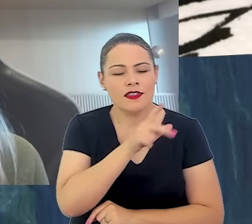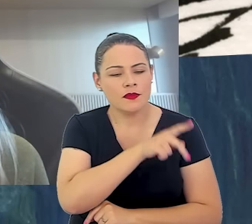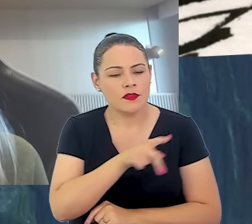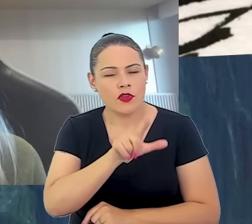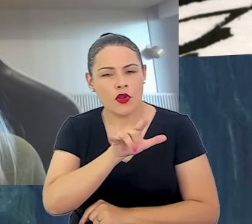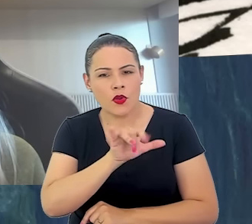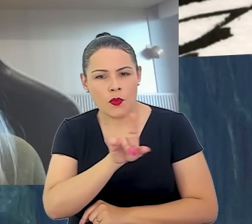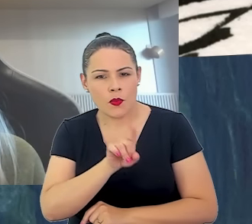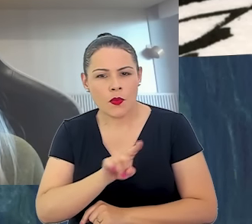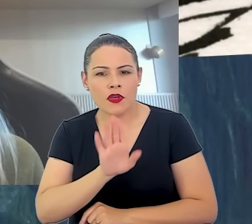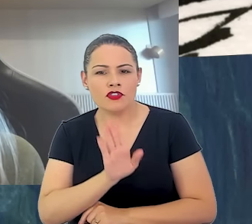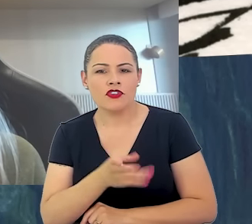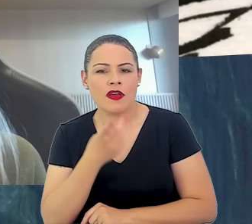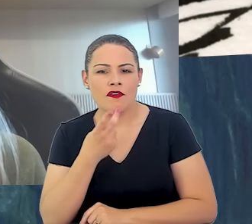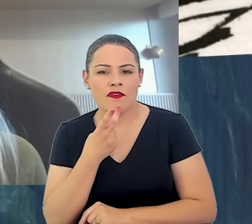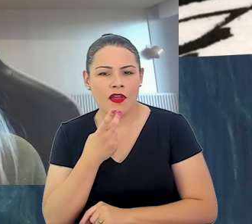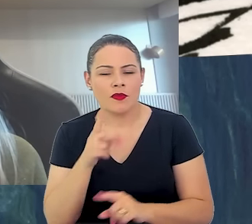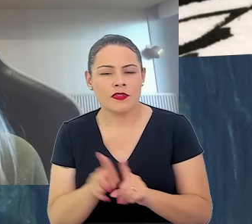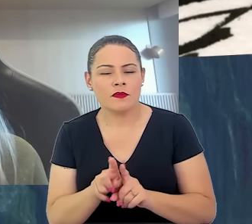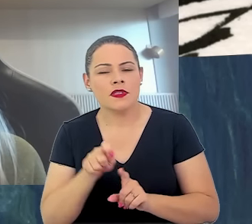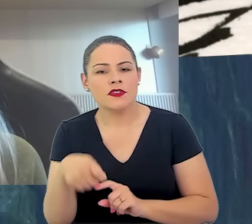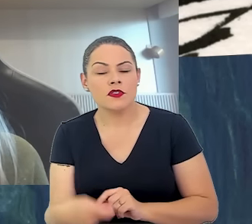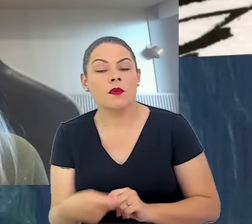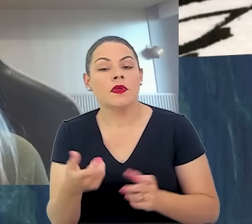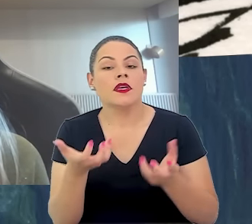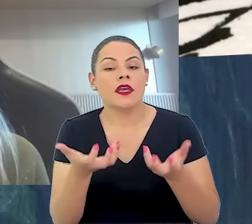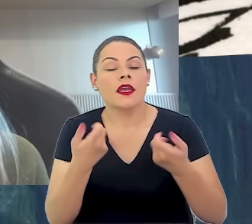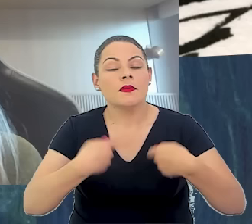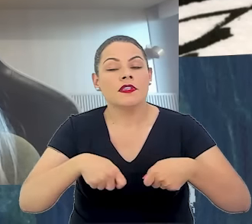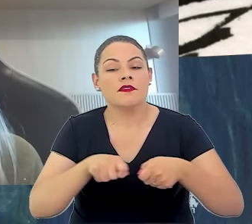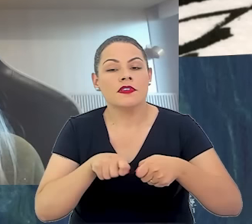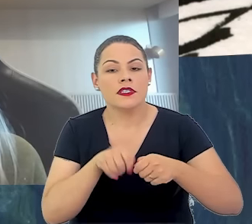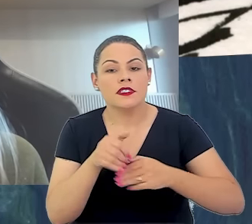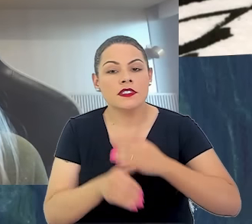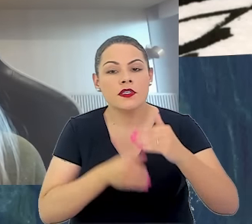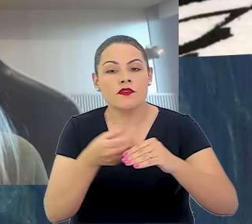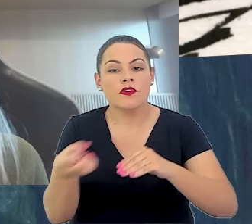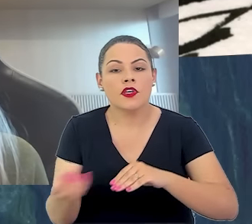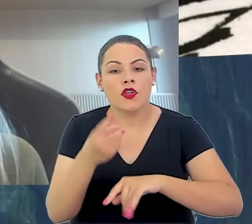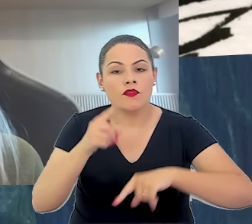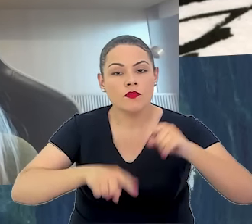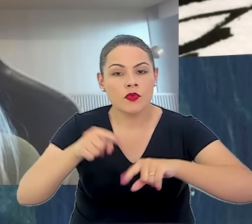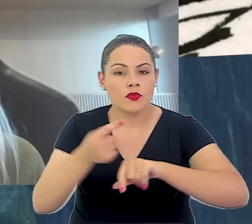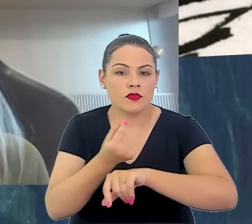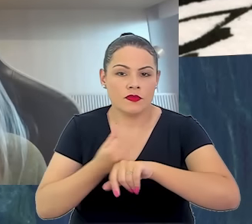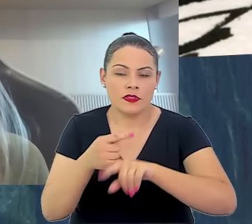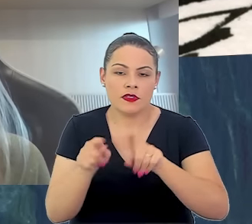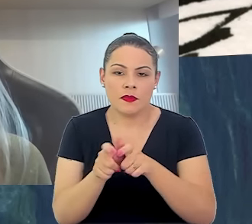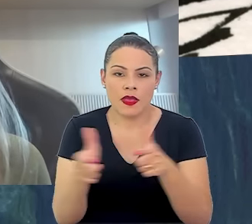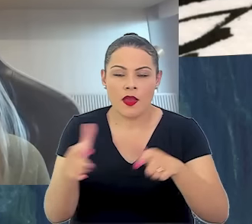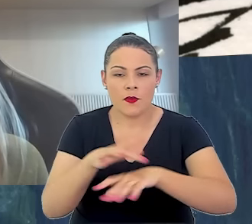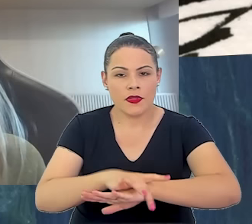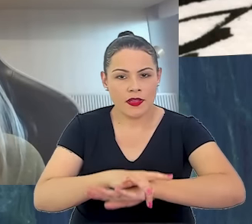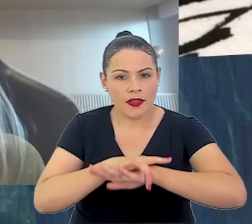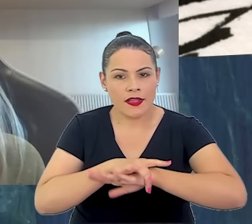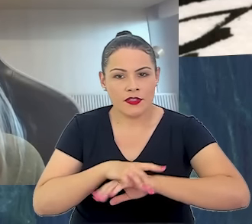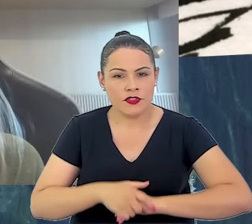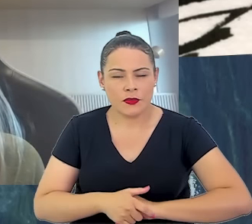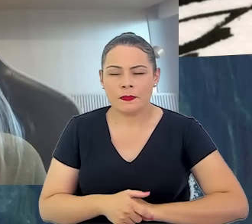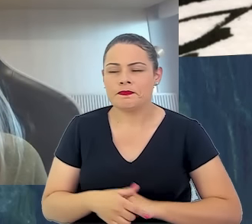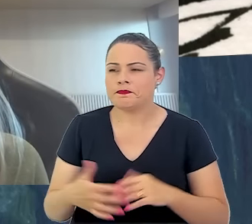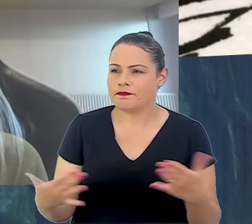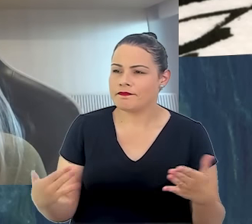professor Luiz alaso trouxe eh de de você desenvolver né esses Novos Produtos financeiros ao mesmo tempo garantir e